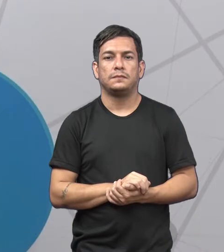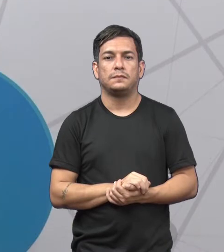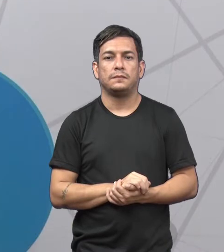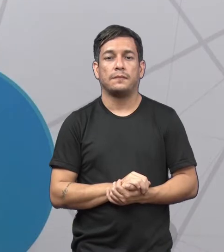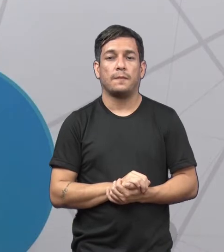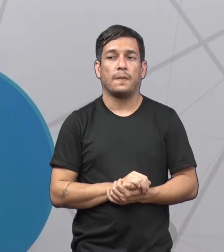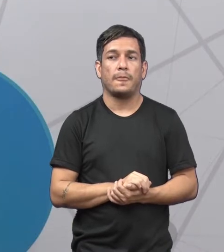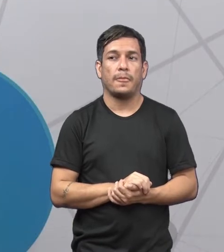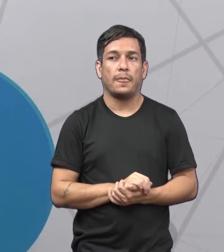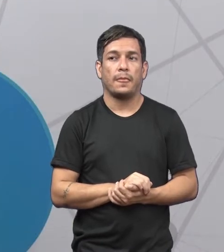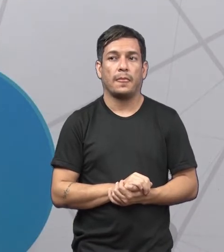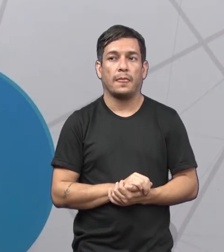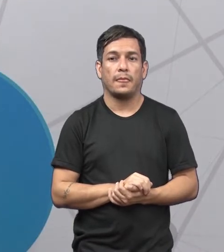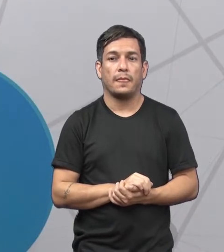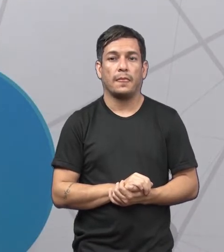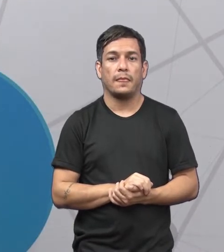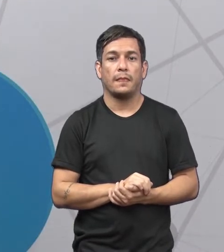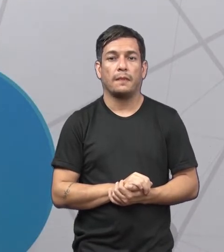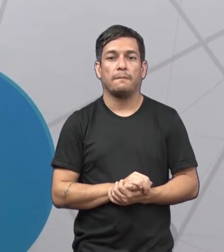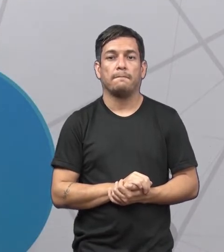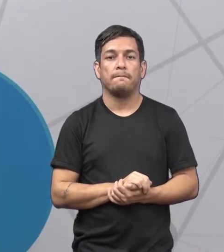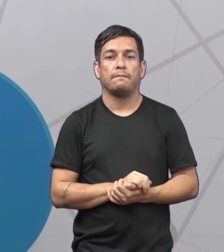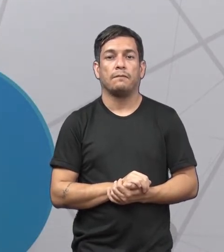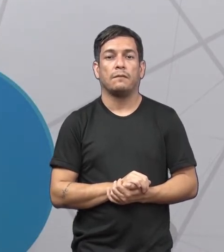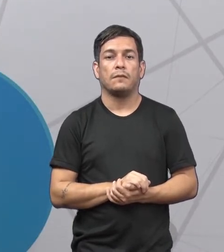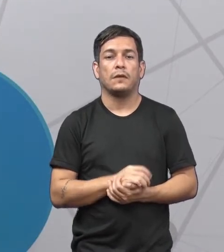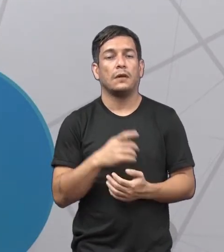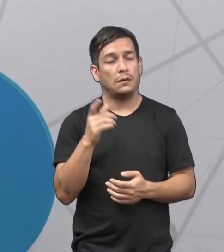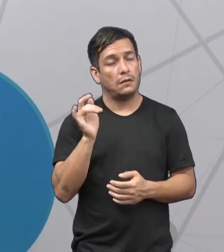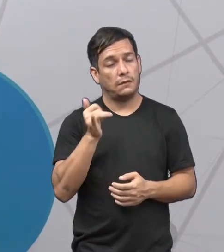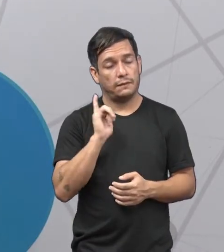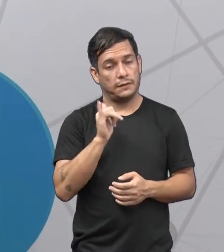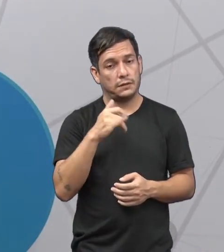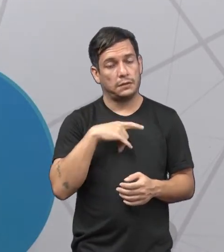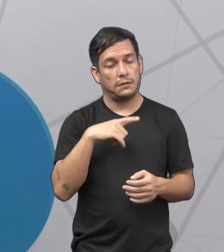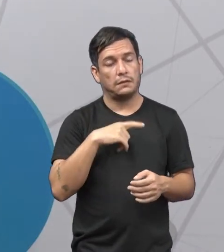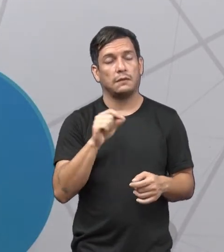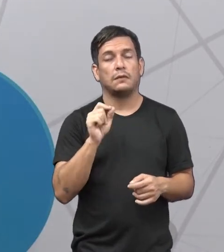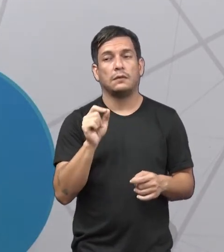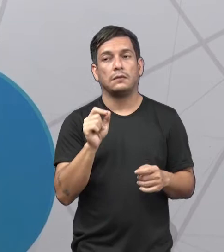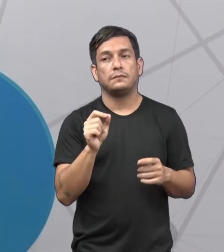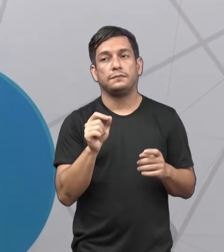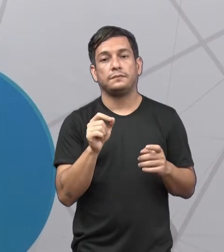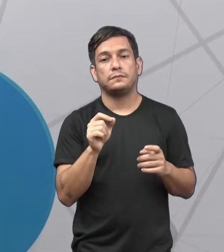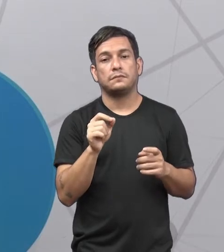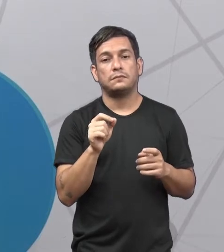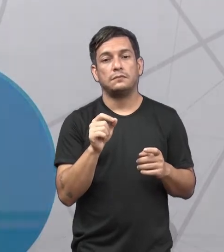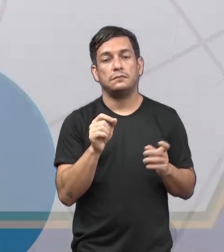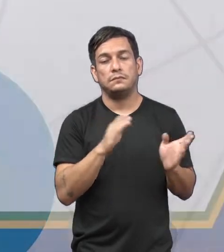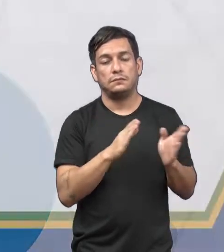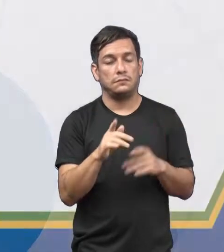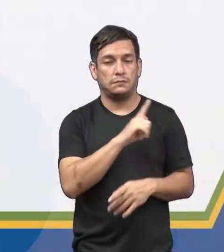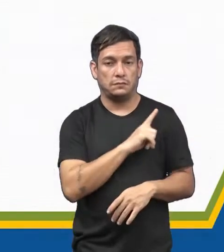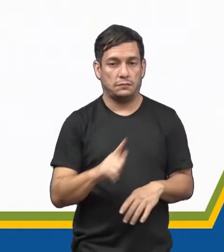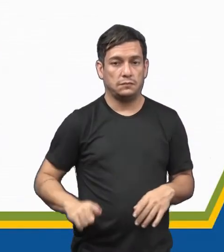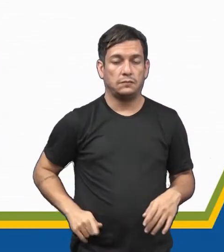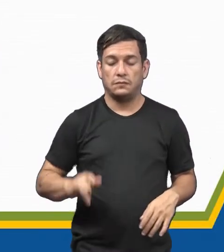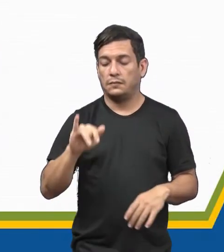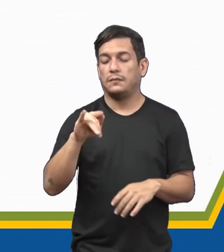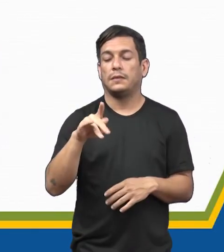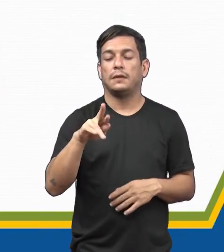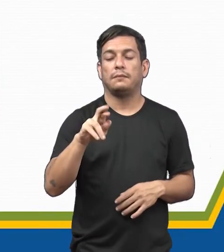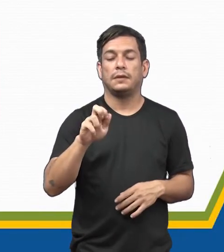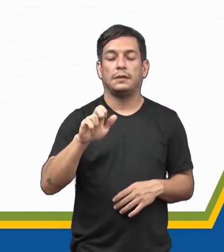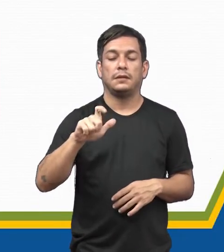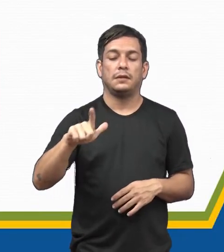Nessa primeira, como eu disse, teve assim mantivemos aí um governo